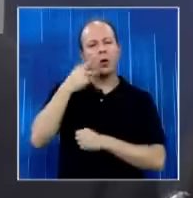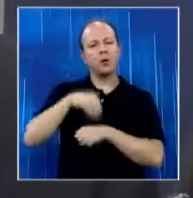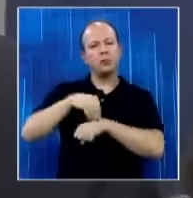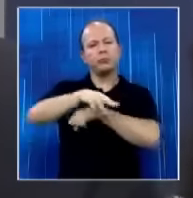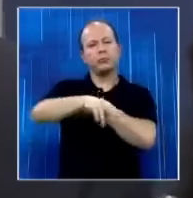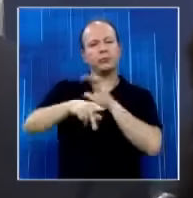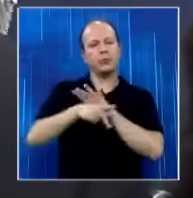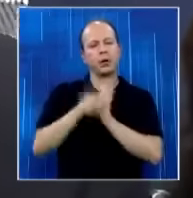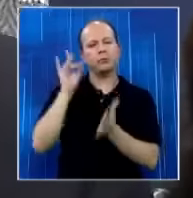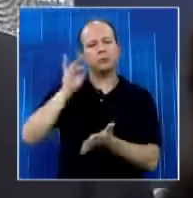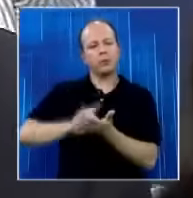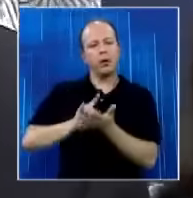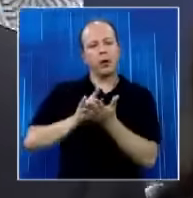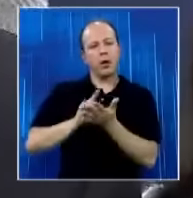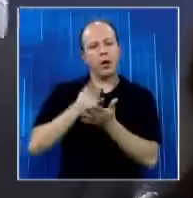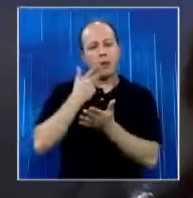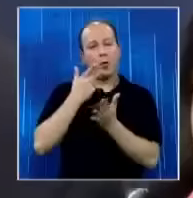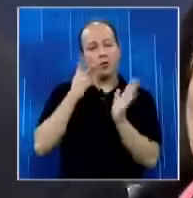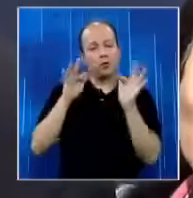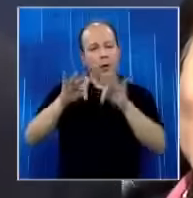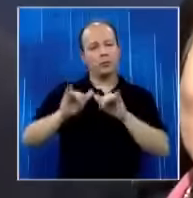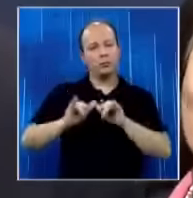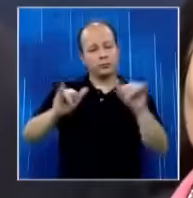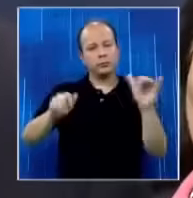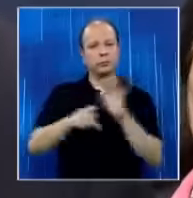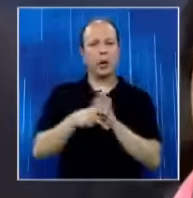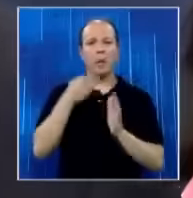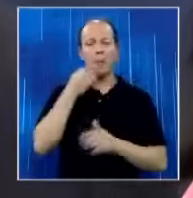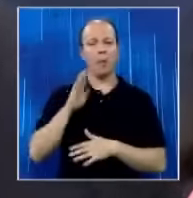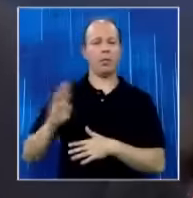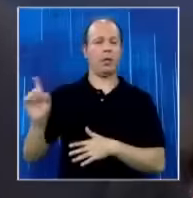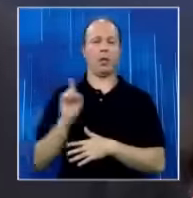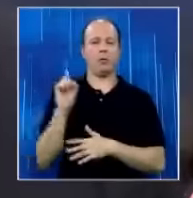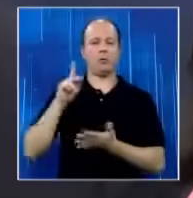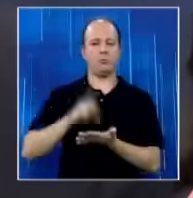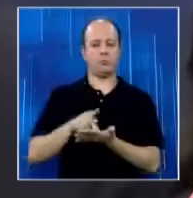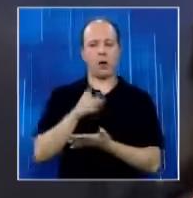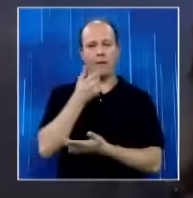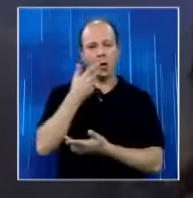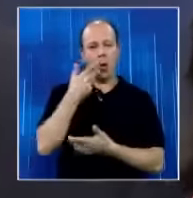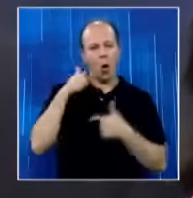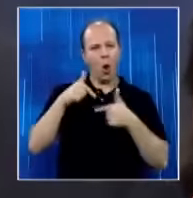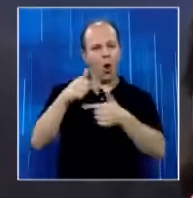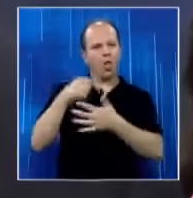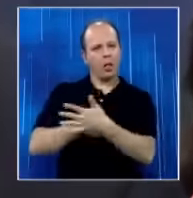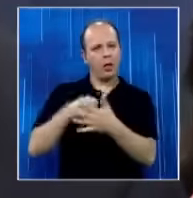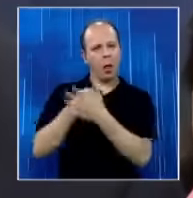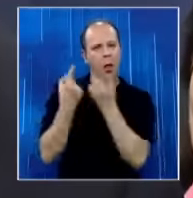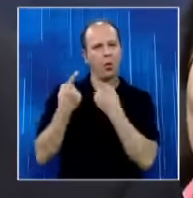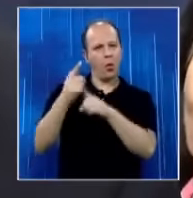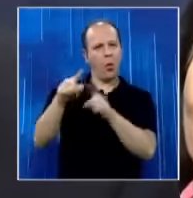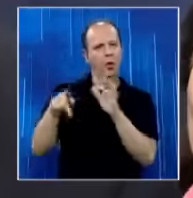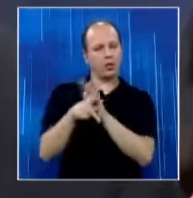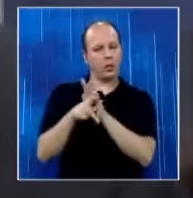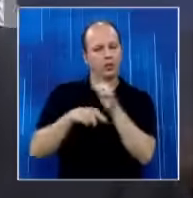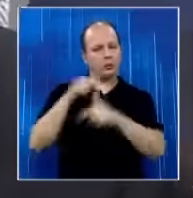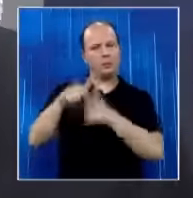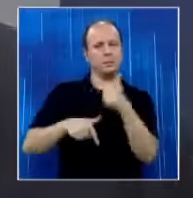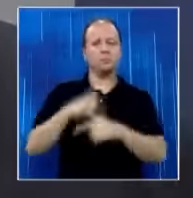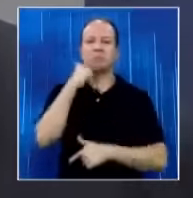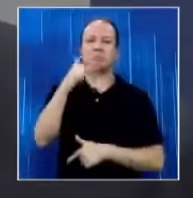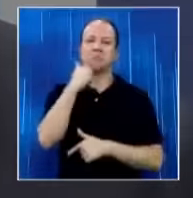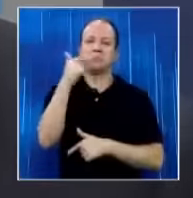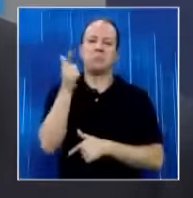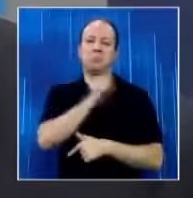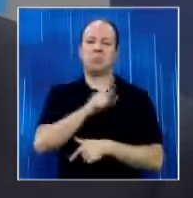recado bastante firme no final, dizendo que quem está prometendo aqui e lutando contra o trabalhador em Brasília, não vai